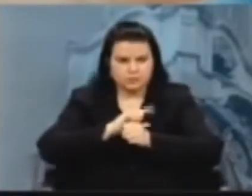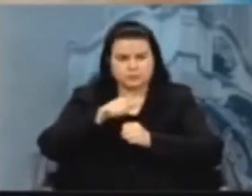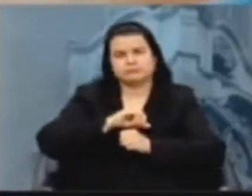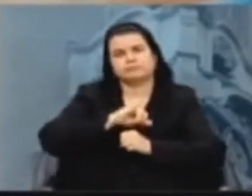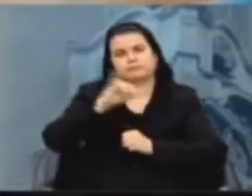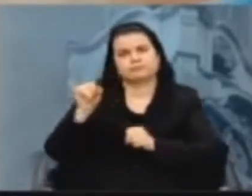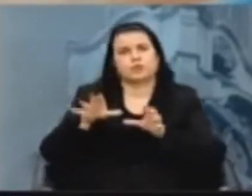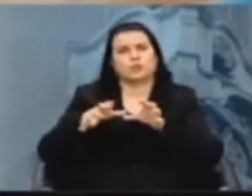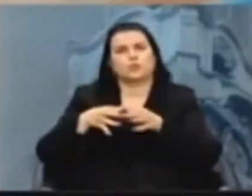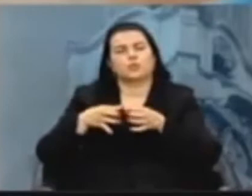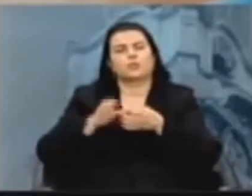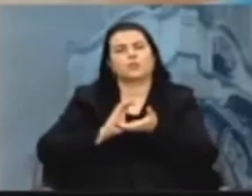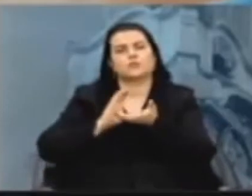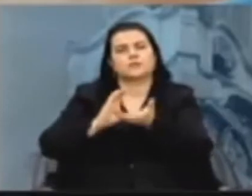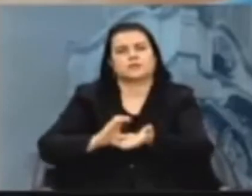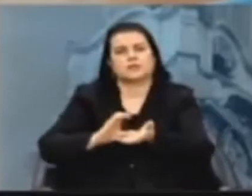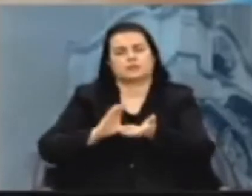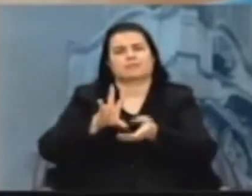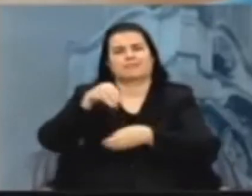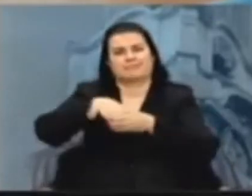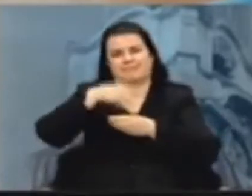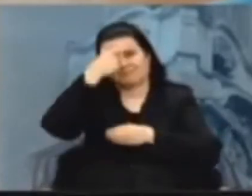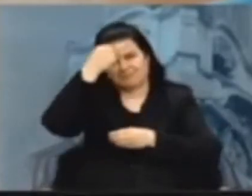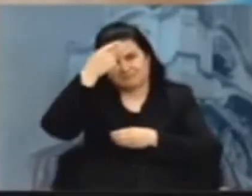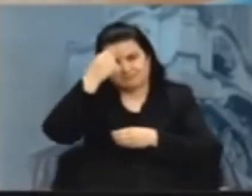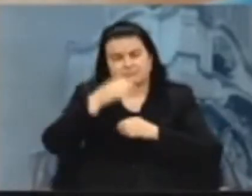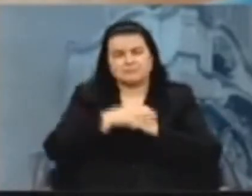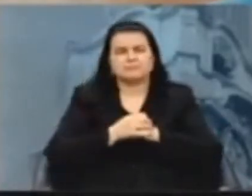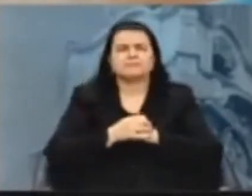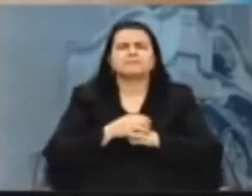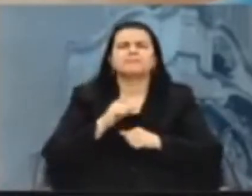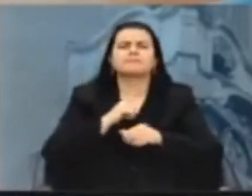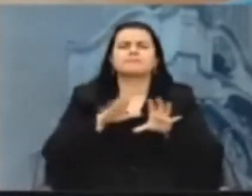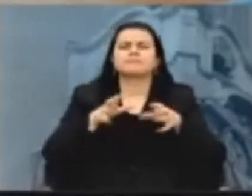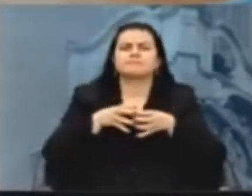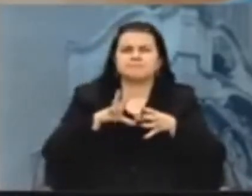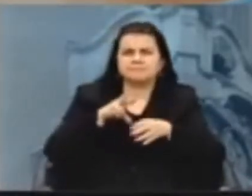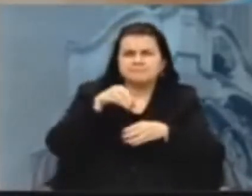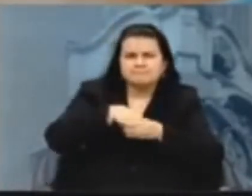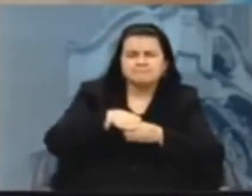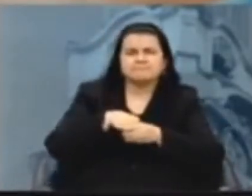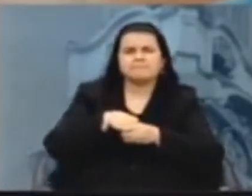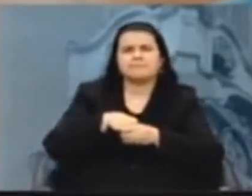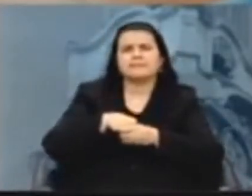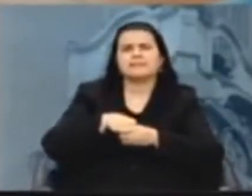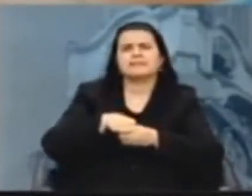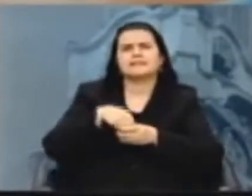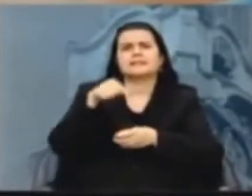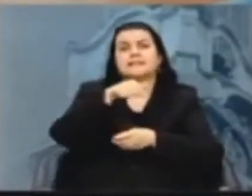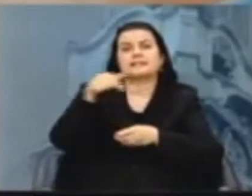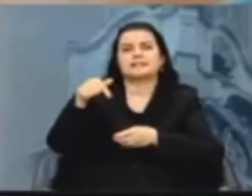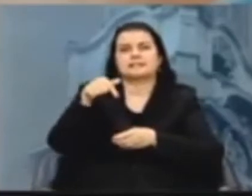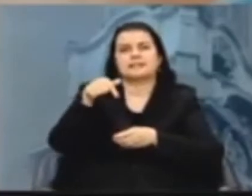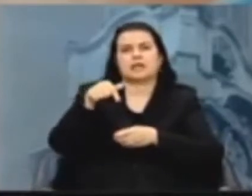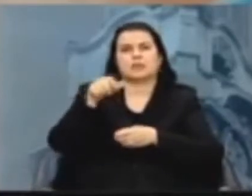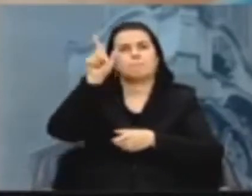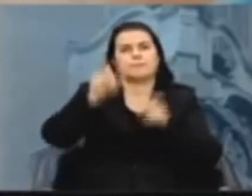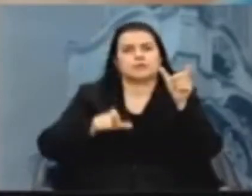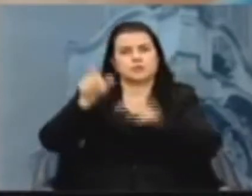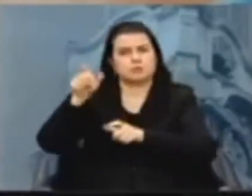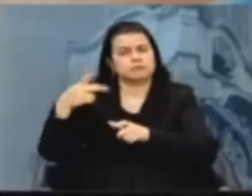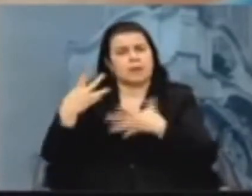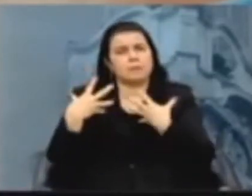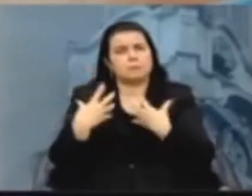órgão superior da universidade, composto por um colegiado de 77 membros, que aprovou